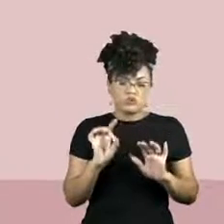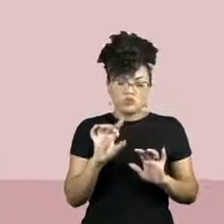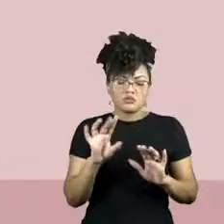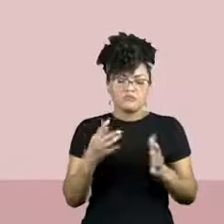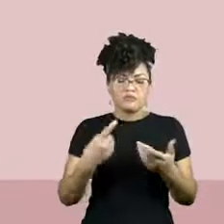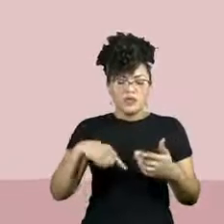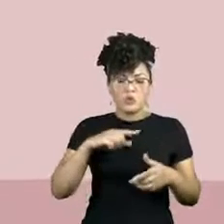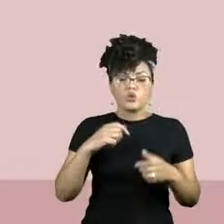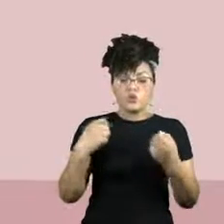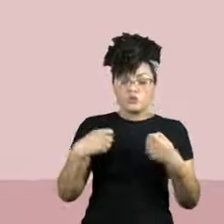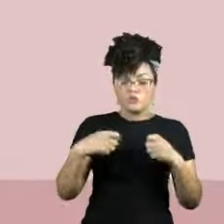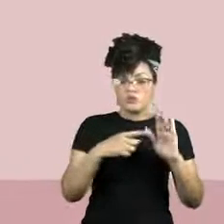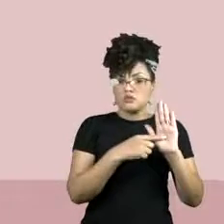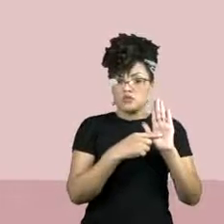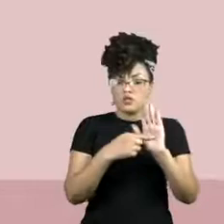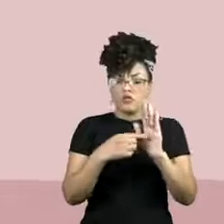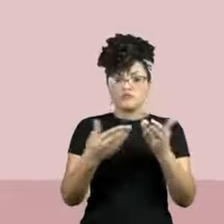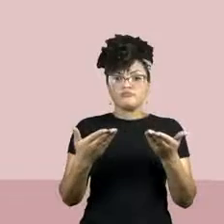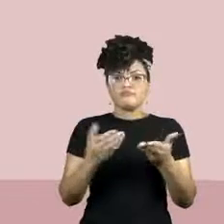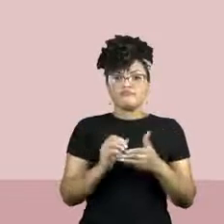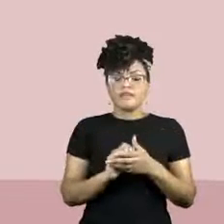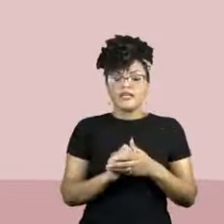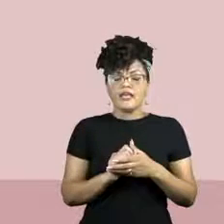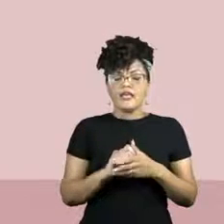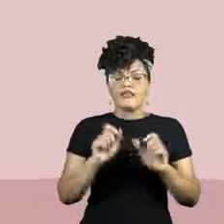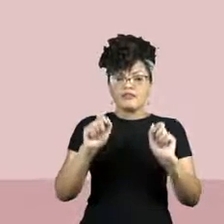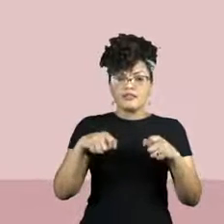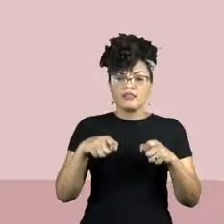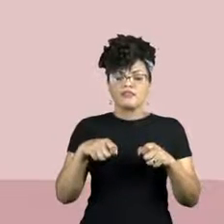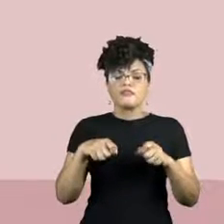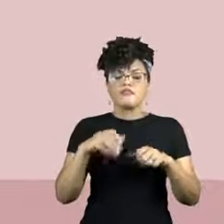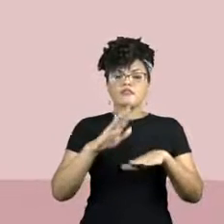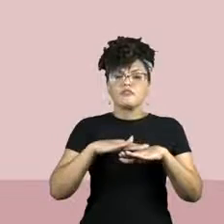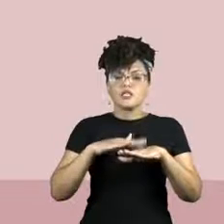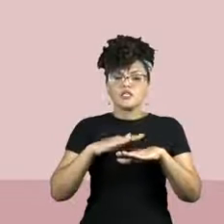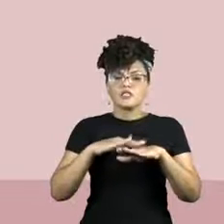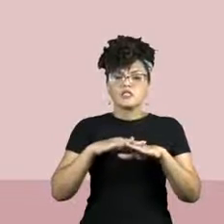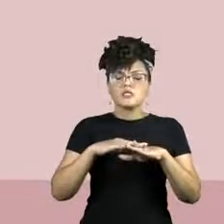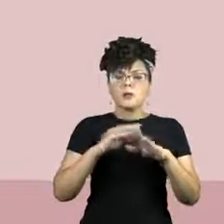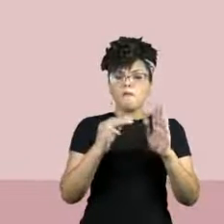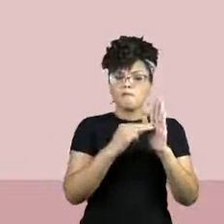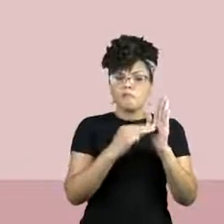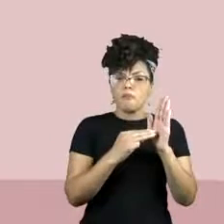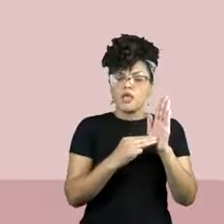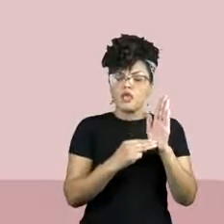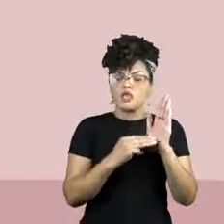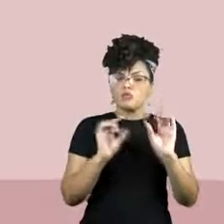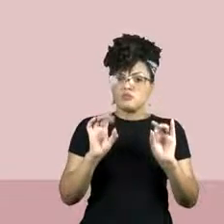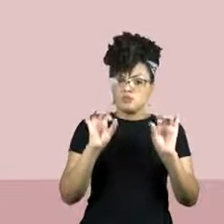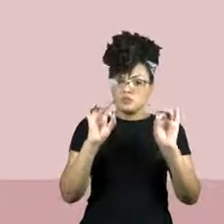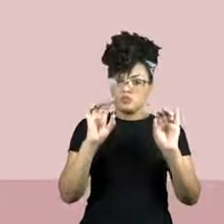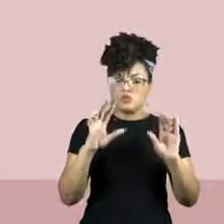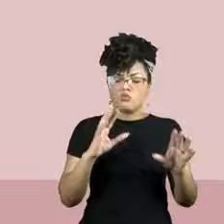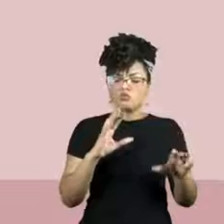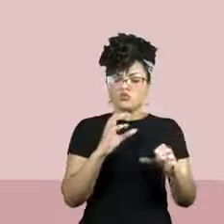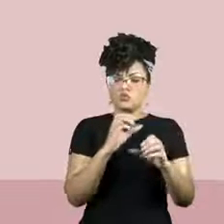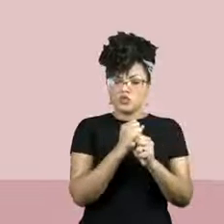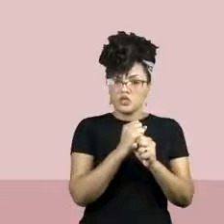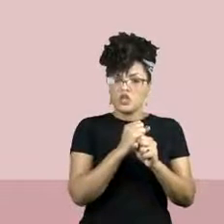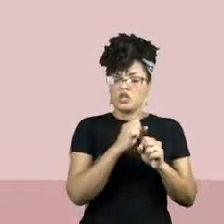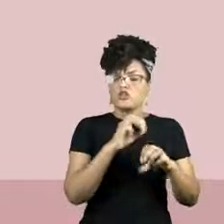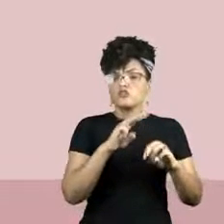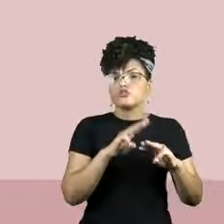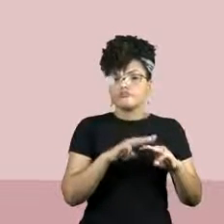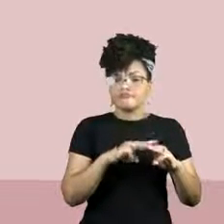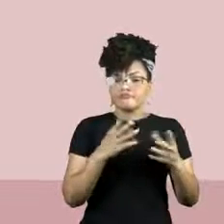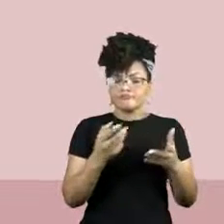para vocês em alguns slides, que é feita sobre esse método de cálculo que eu vou trazer em específico. Tá? A consideração